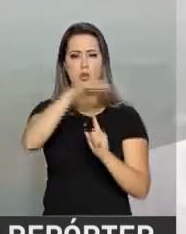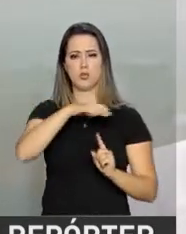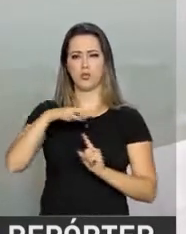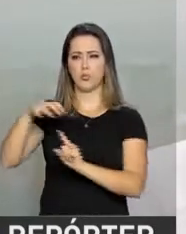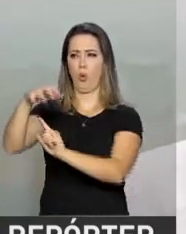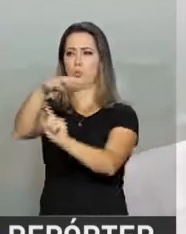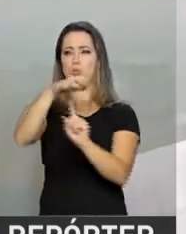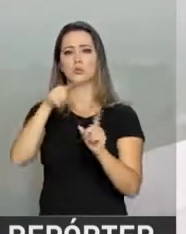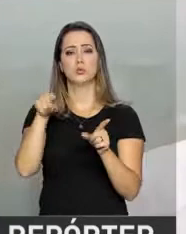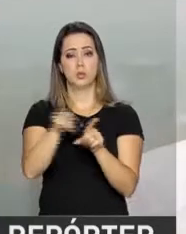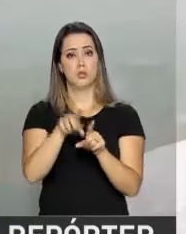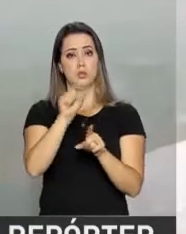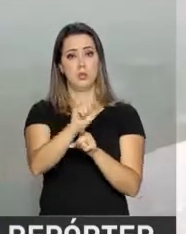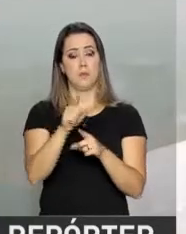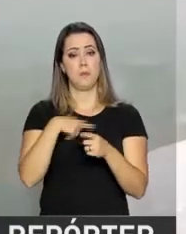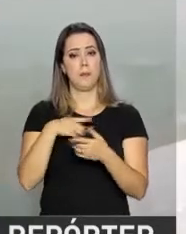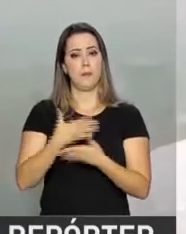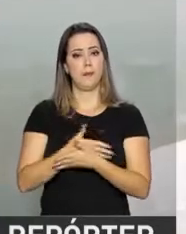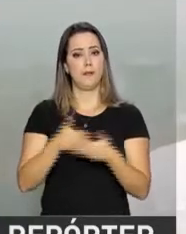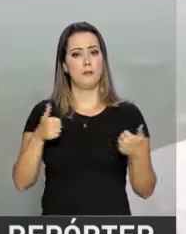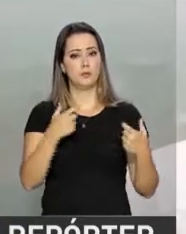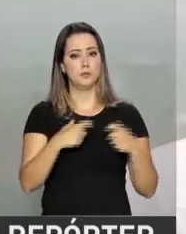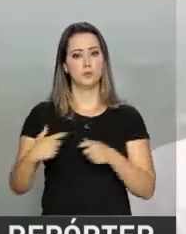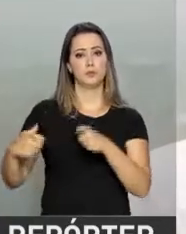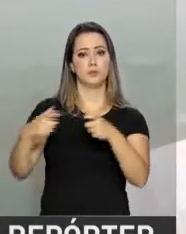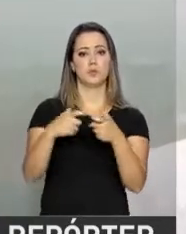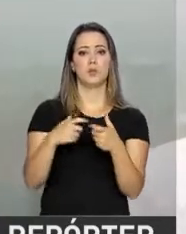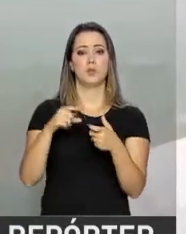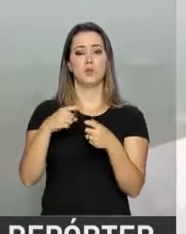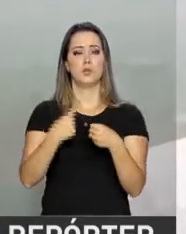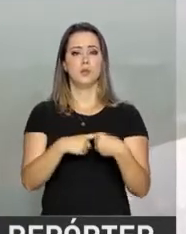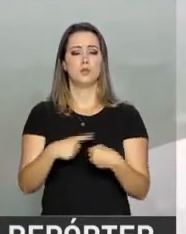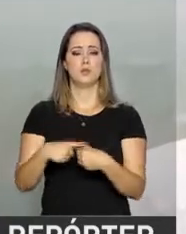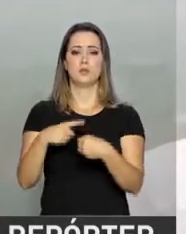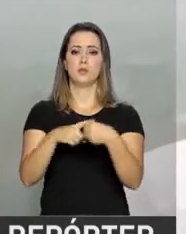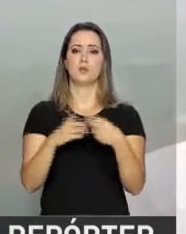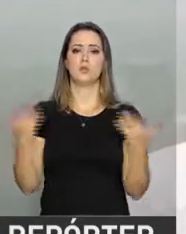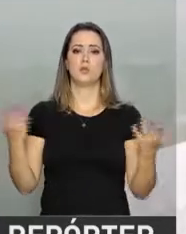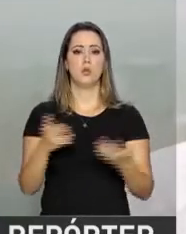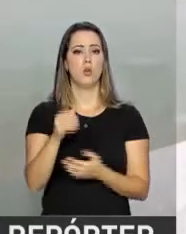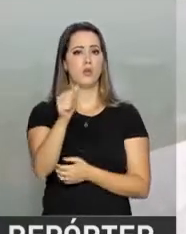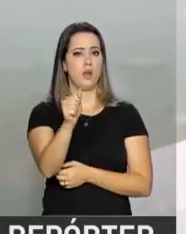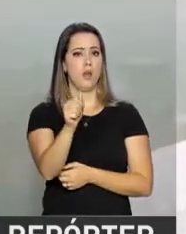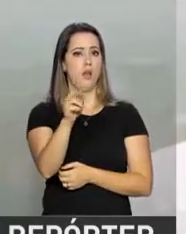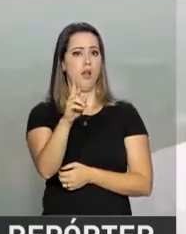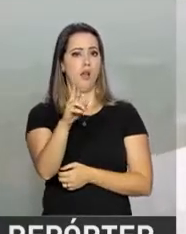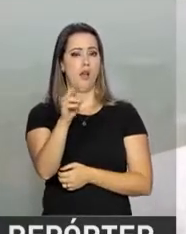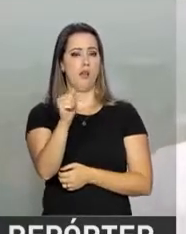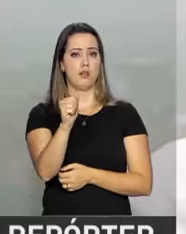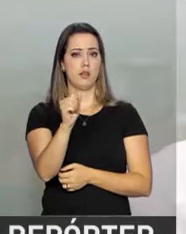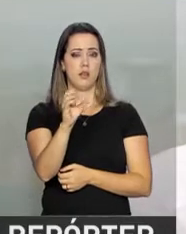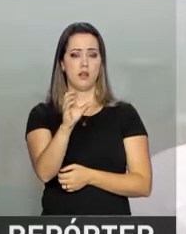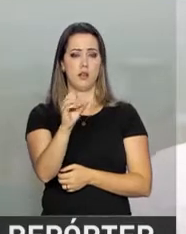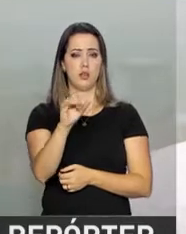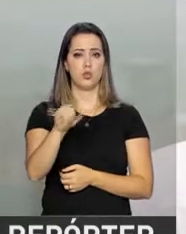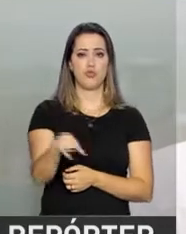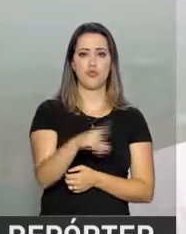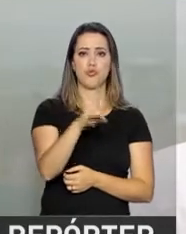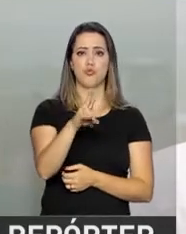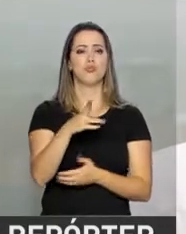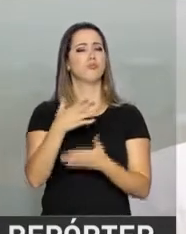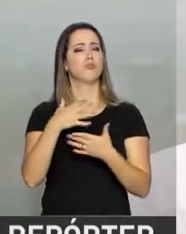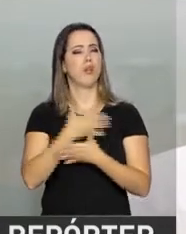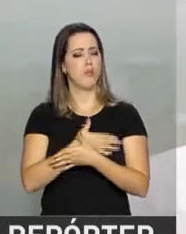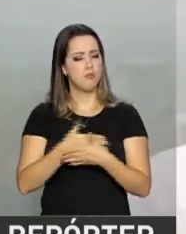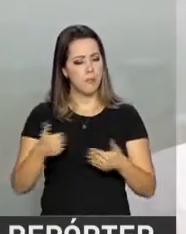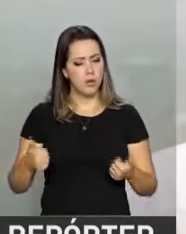as pavimentações urbanas de várias regiões da cidade. Enfim, a cidade de Aracaju terá uma obra de ampla